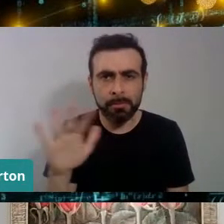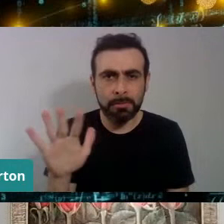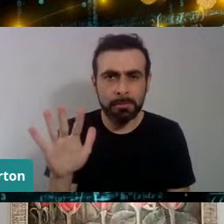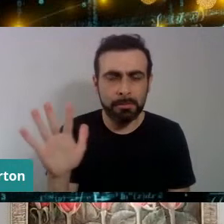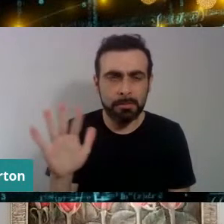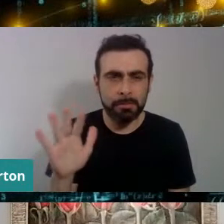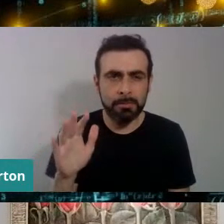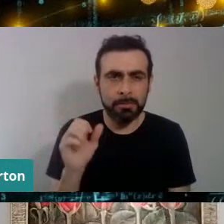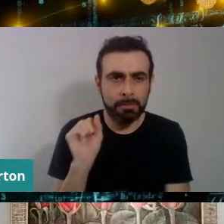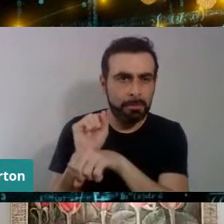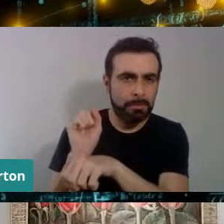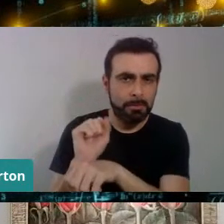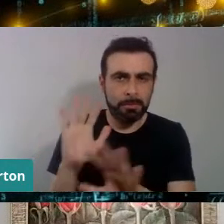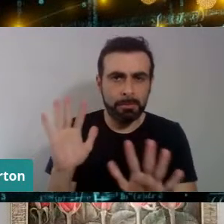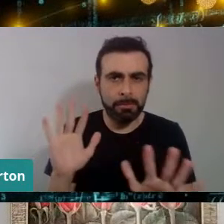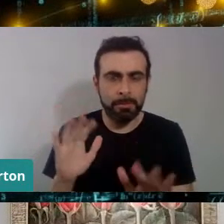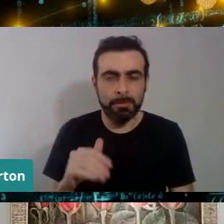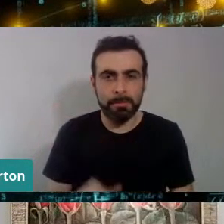Vamos ver.